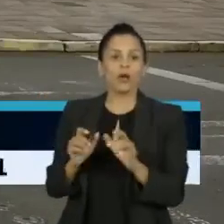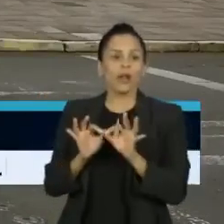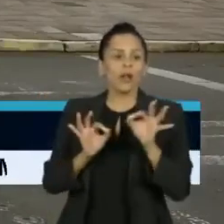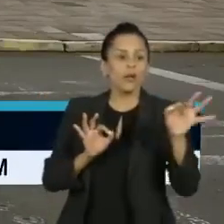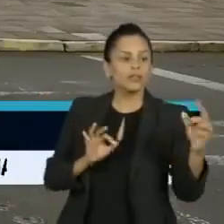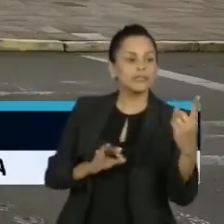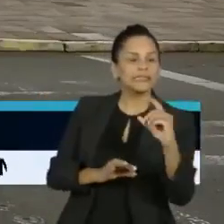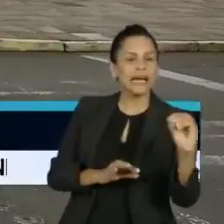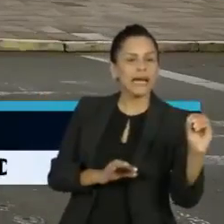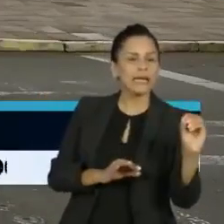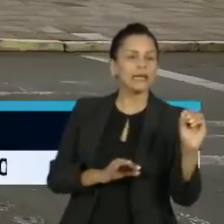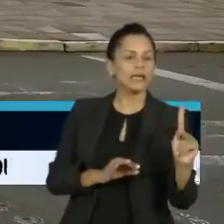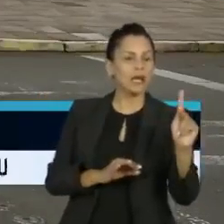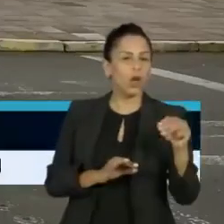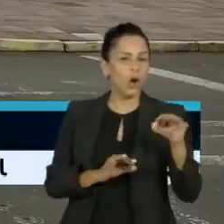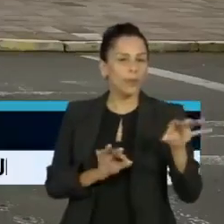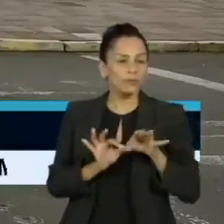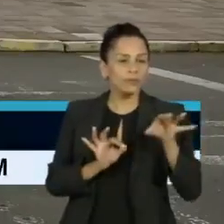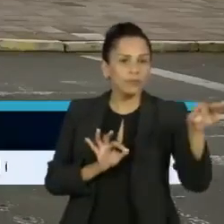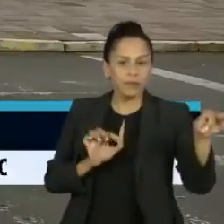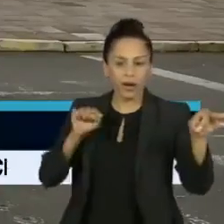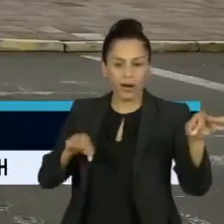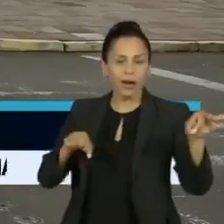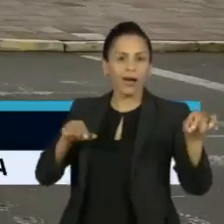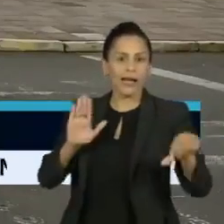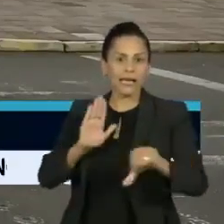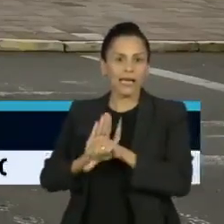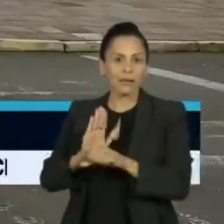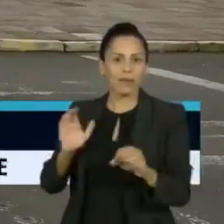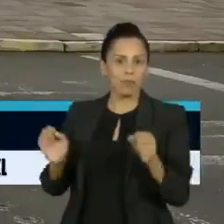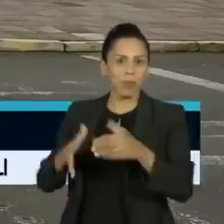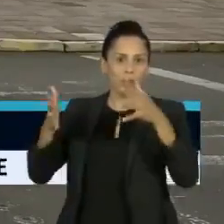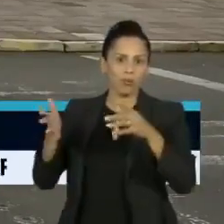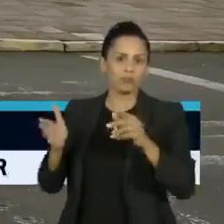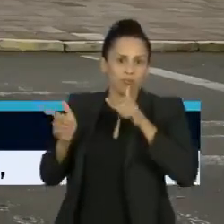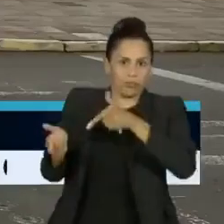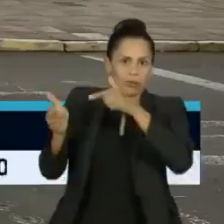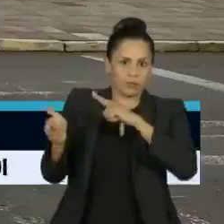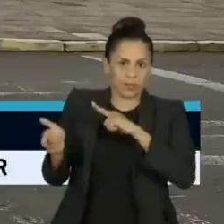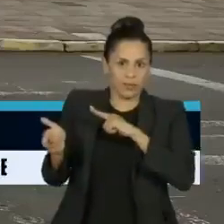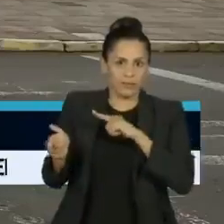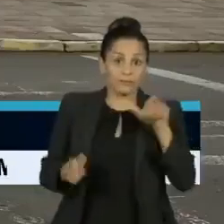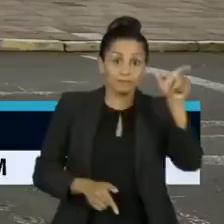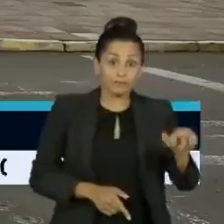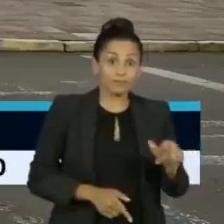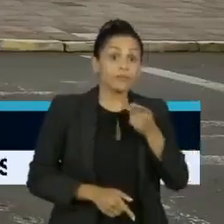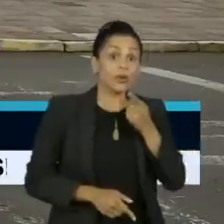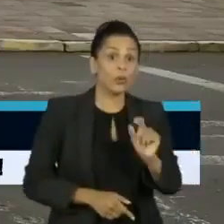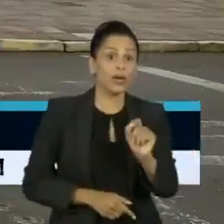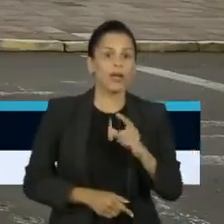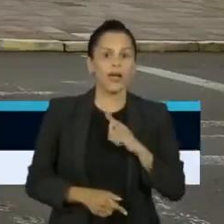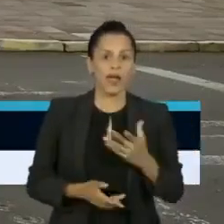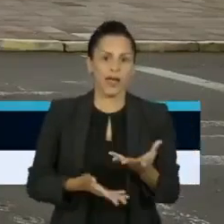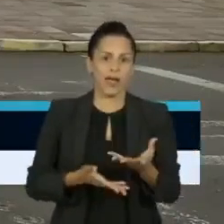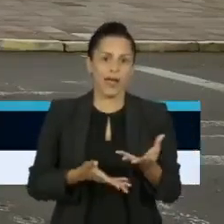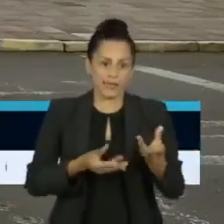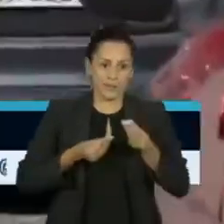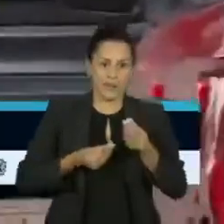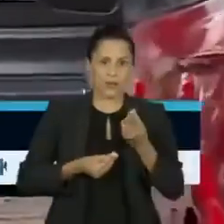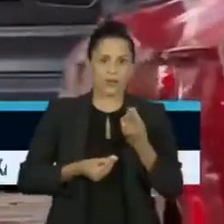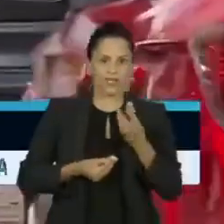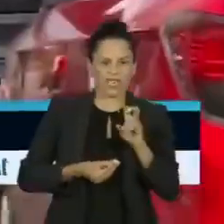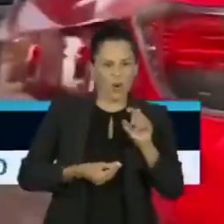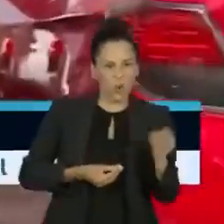onde o crime aconteceu. O suspeito disse à polícia que recebeu R$5 mil para colocar fogo na casa e destruir